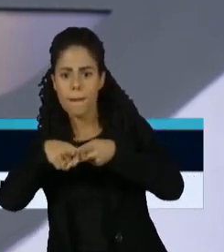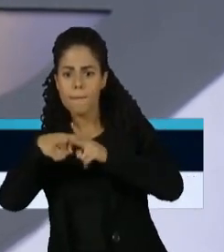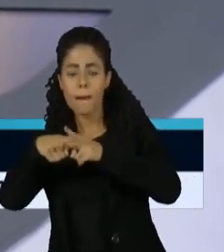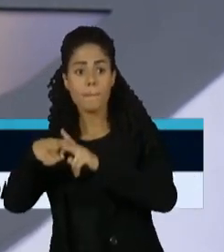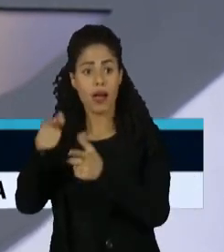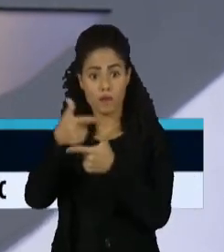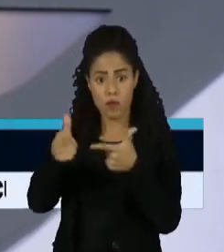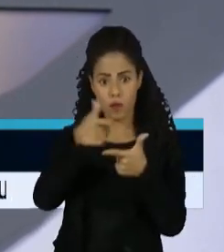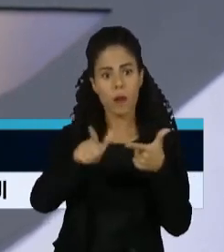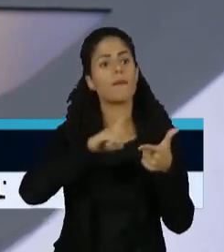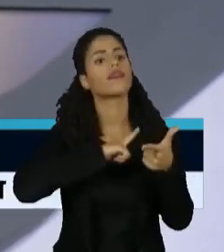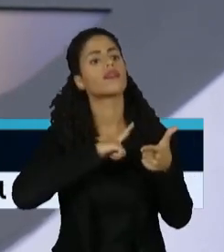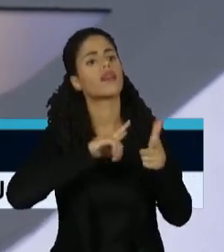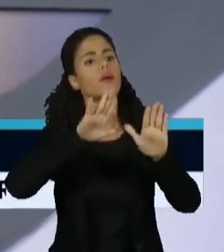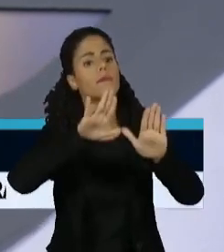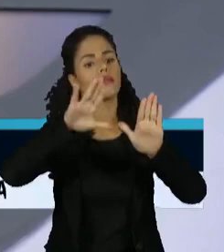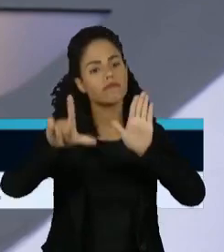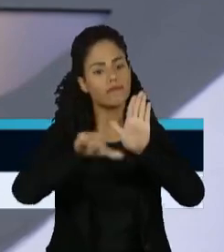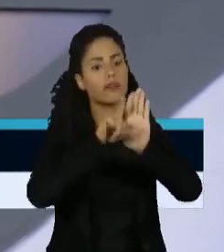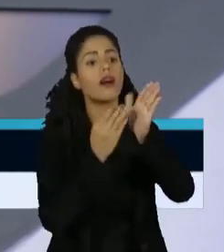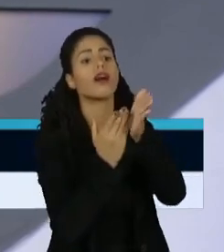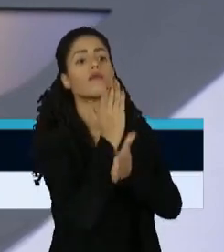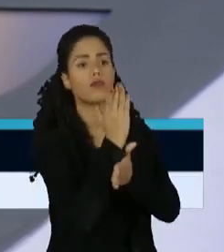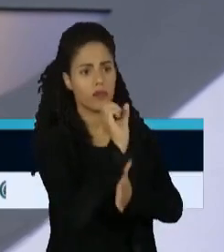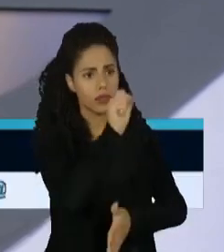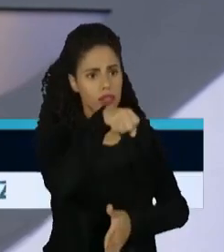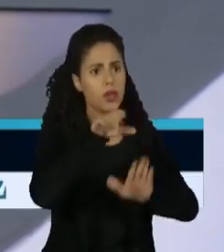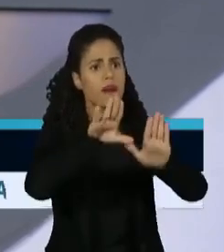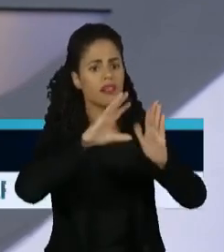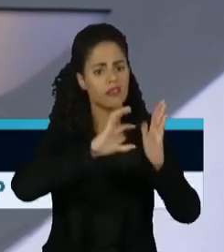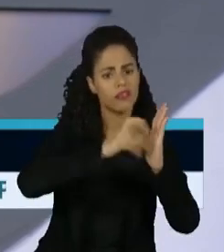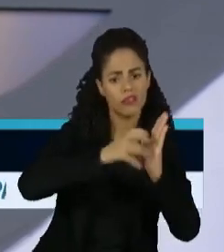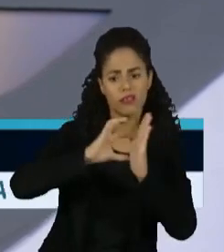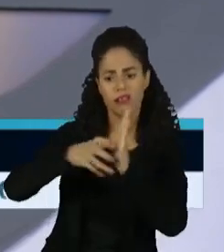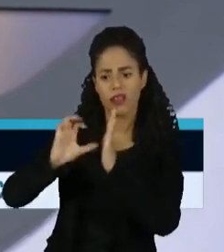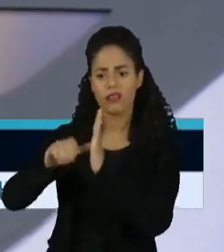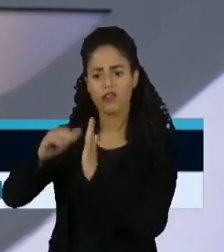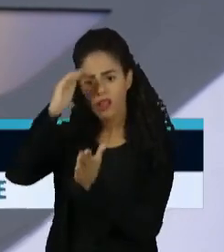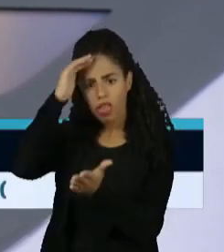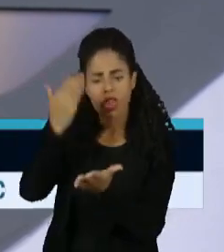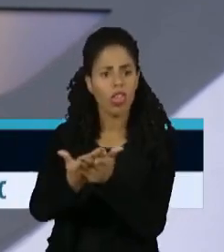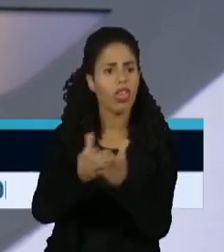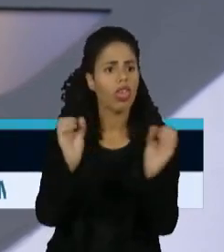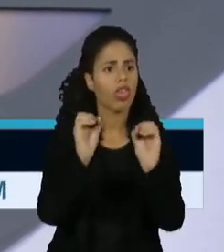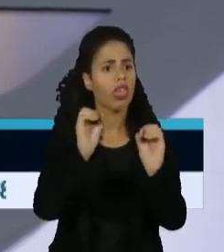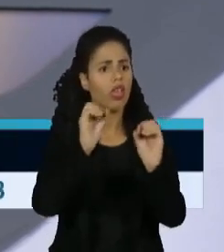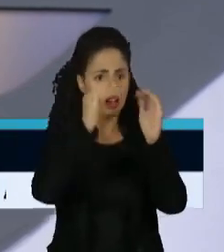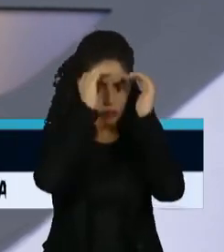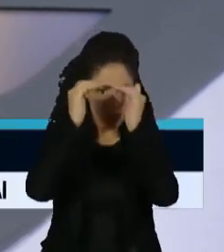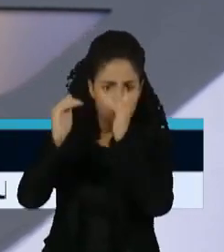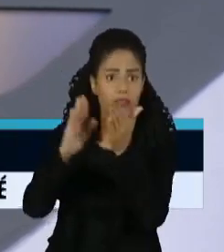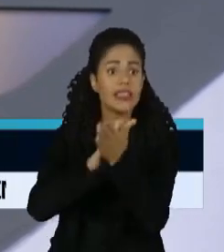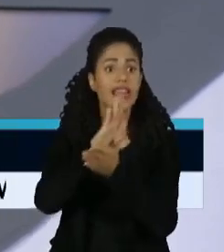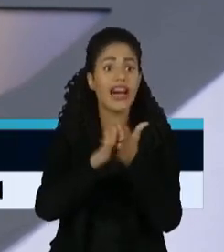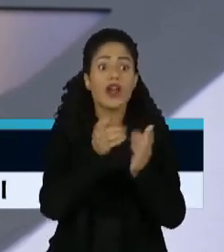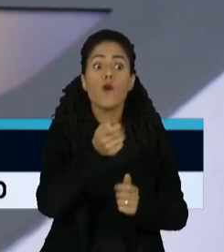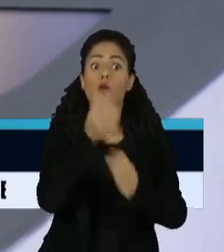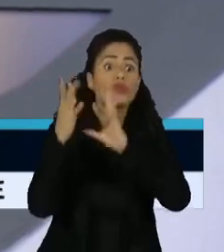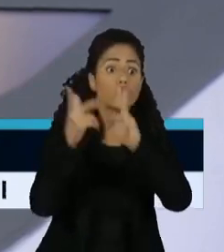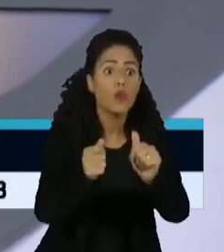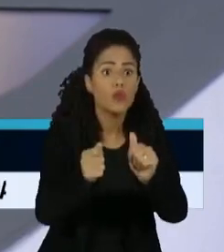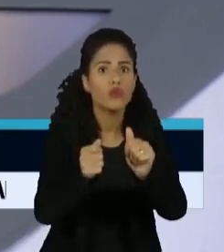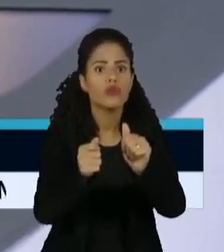problemas. Quando essa legislação é aprovada, os partidos descumprem. Quase todos os partidos, tá? Não